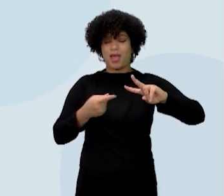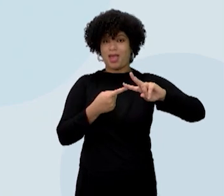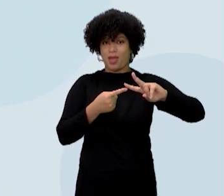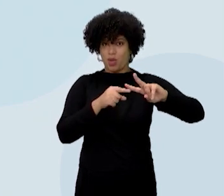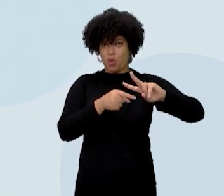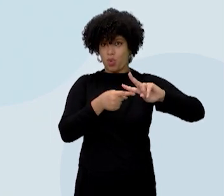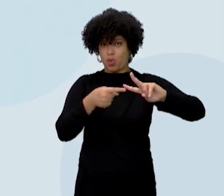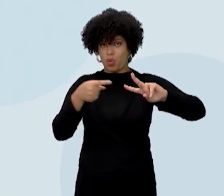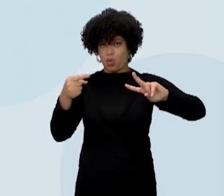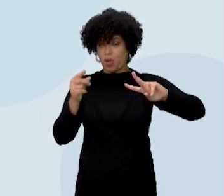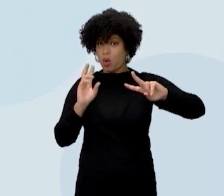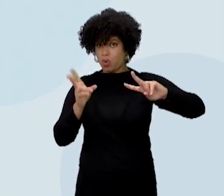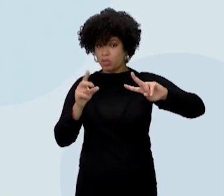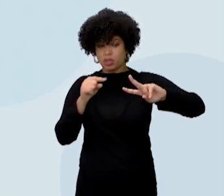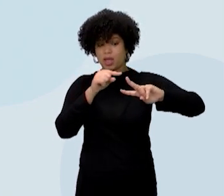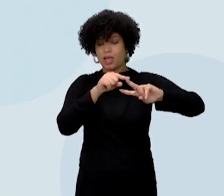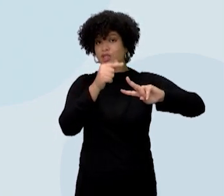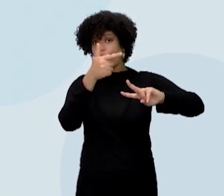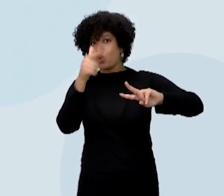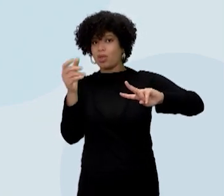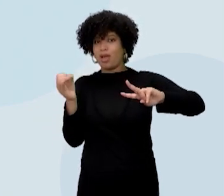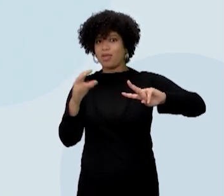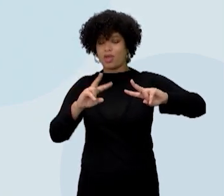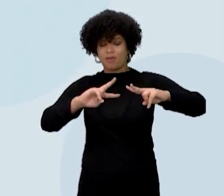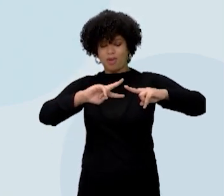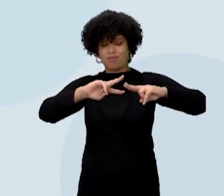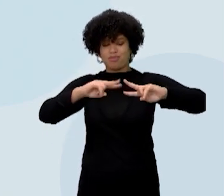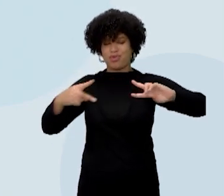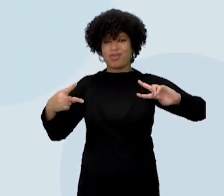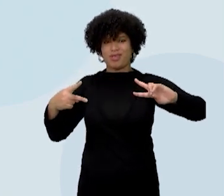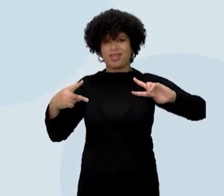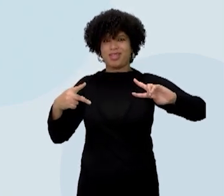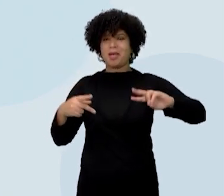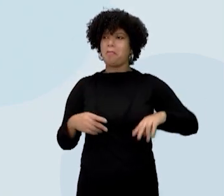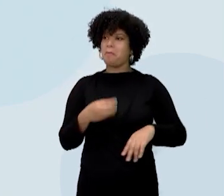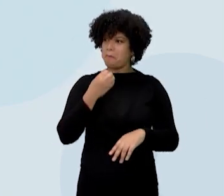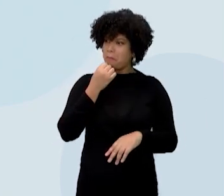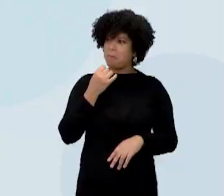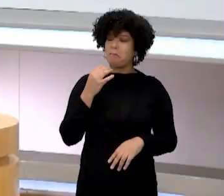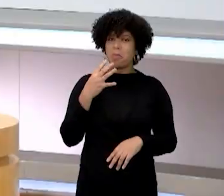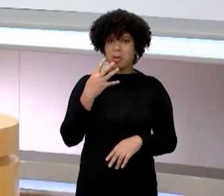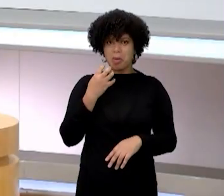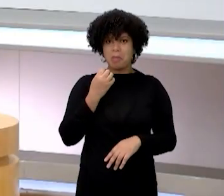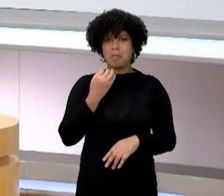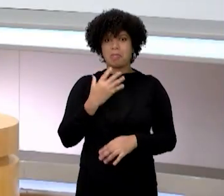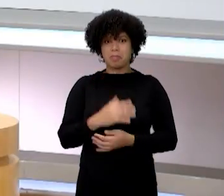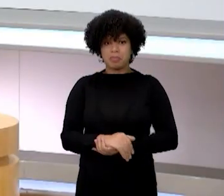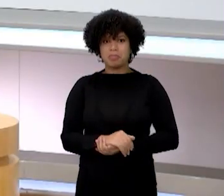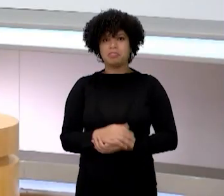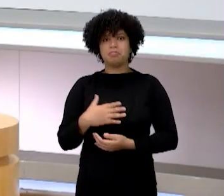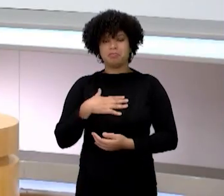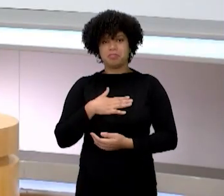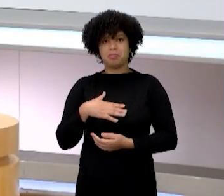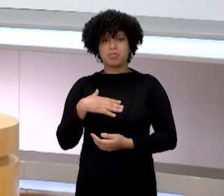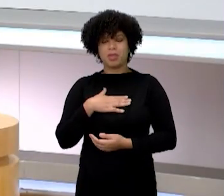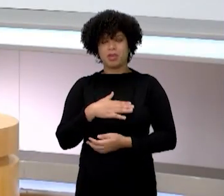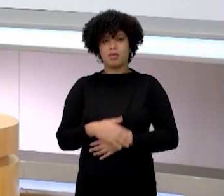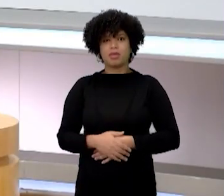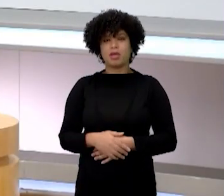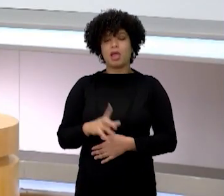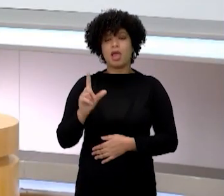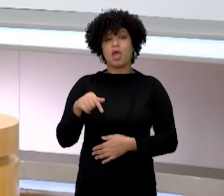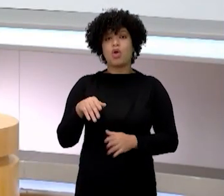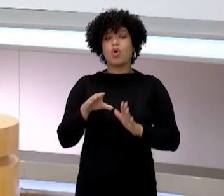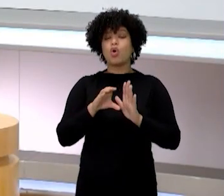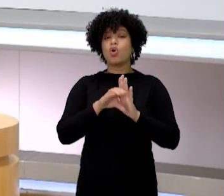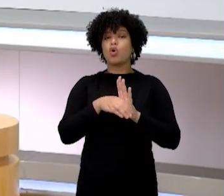e aí eu junto com a outra fita que foi formada. Bacana. Bem bacana, né? Muito legal. Esses daí, então, são os